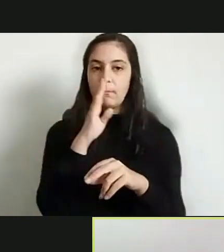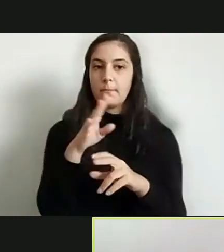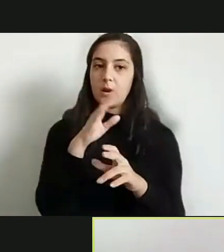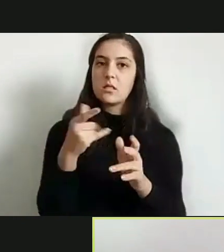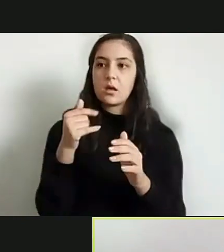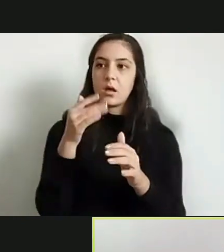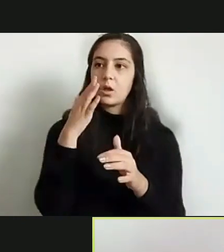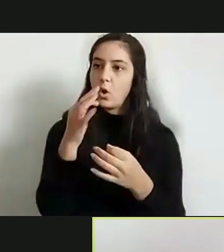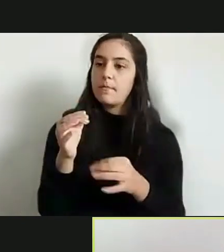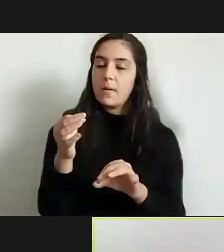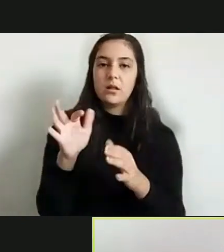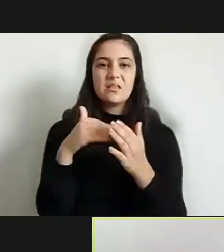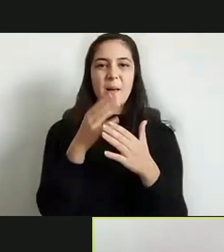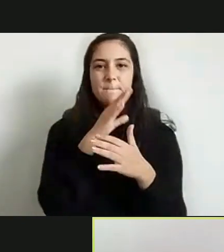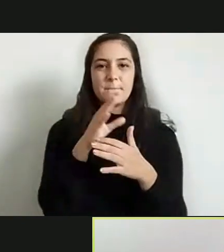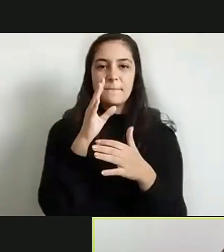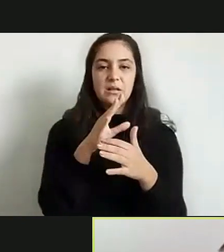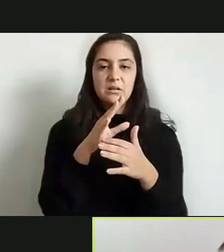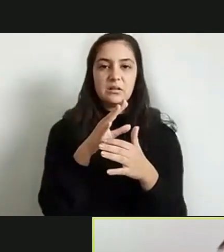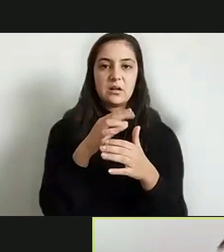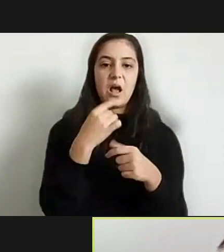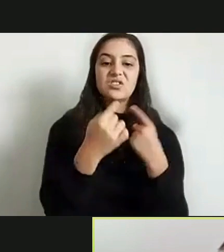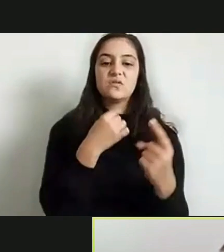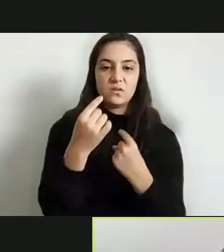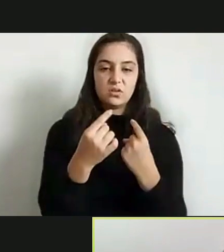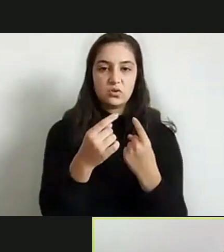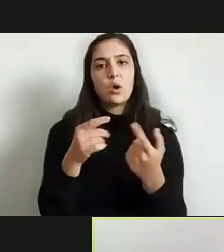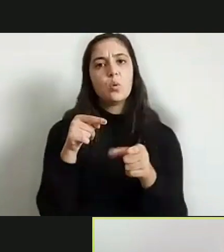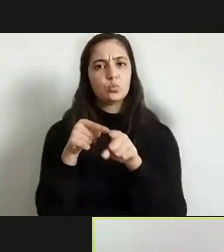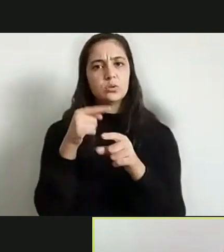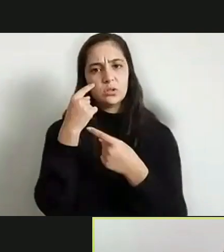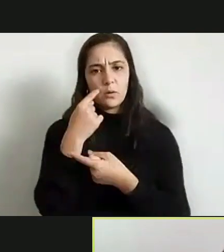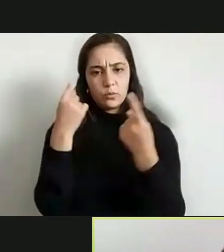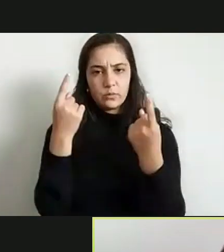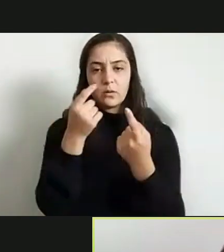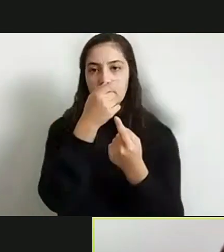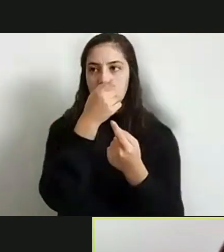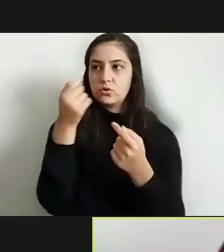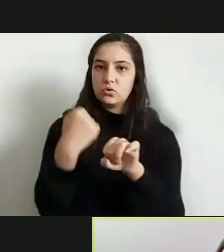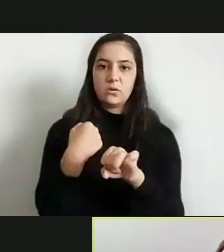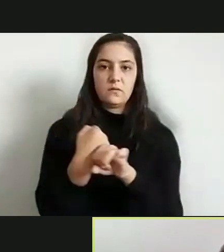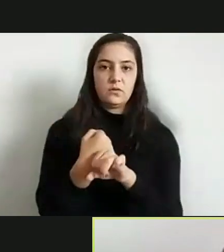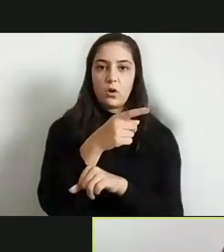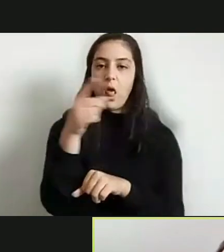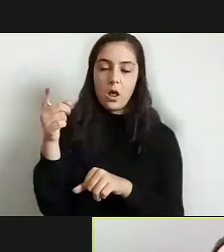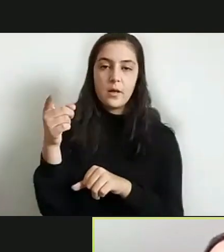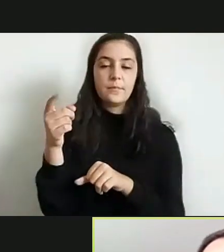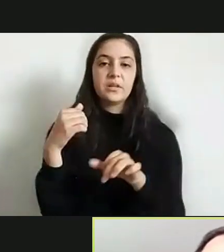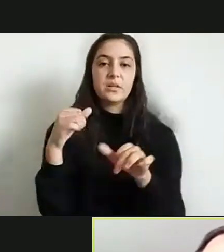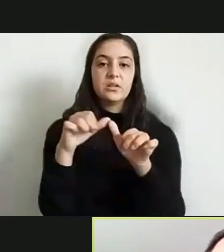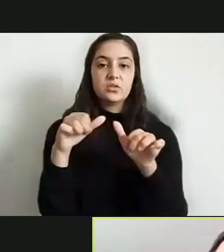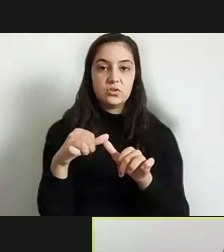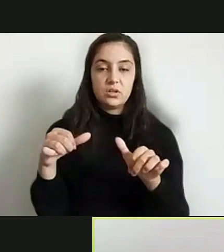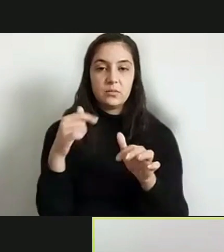casuística, para deixar de ser uma prática casuística, para passar a ser uma política pública, assumida pelos vários serviços da autarquia. Este sistema será